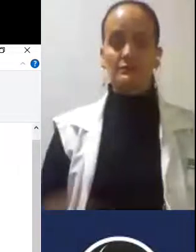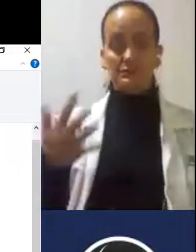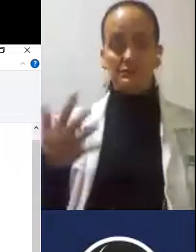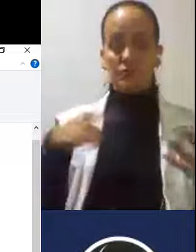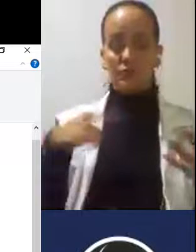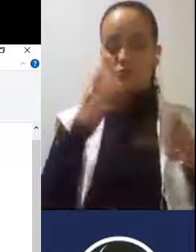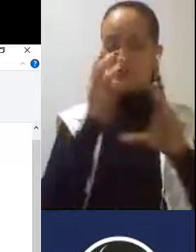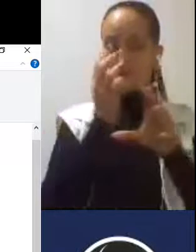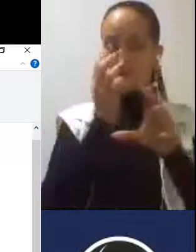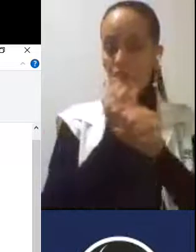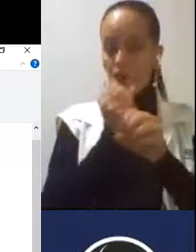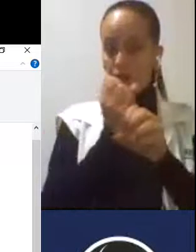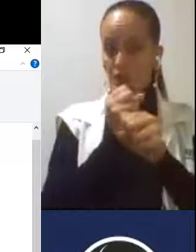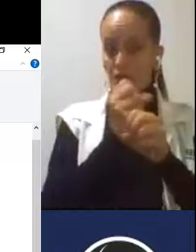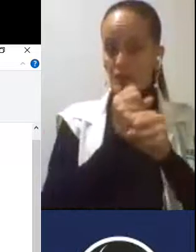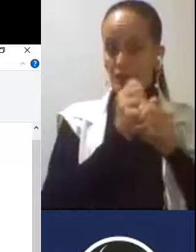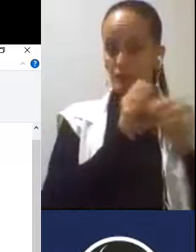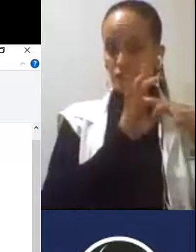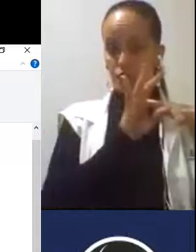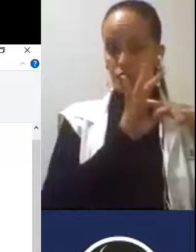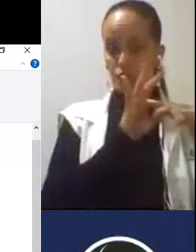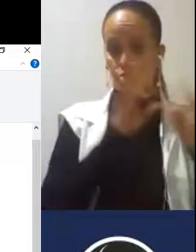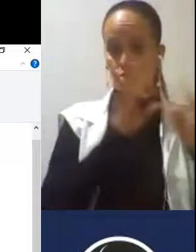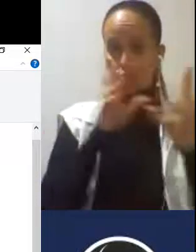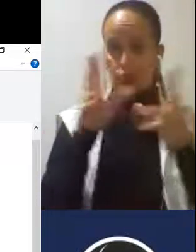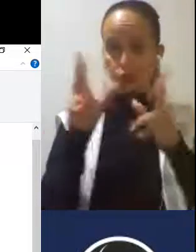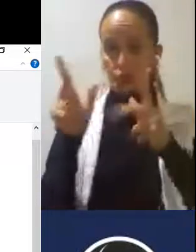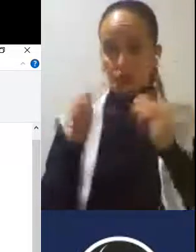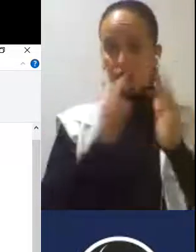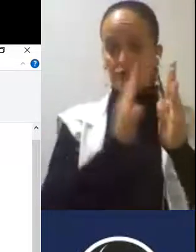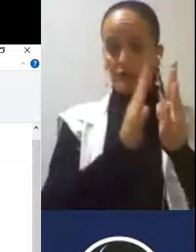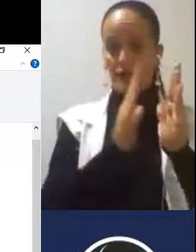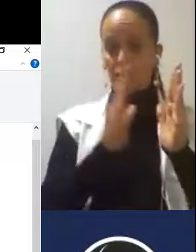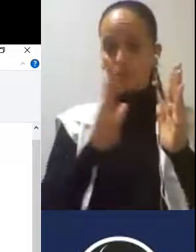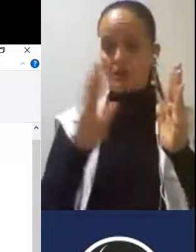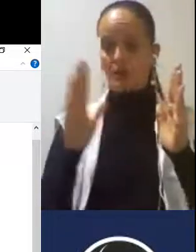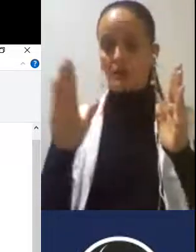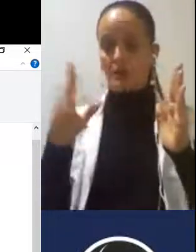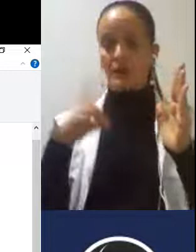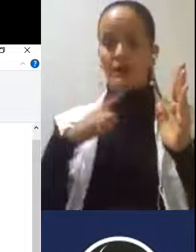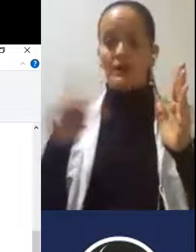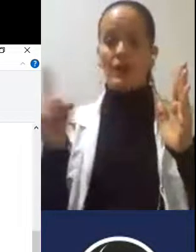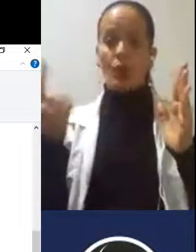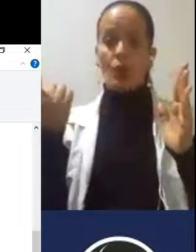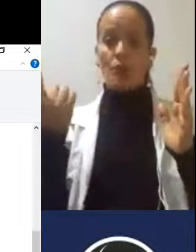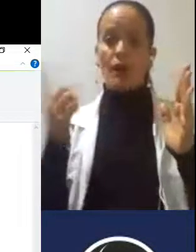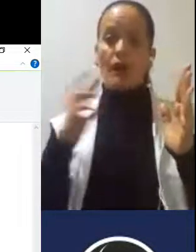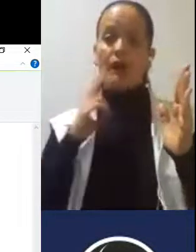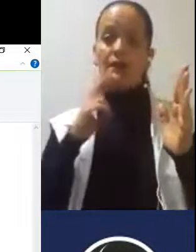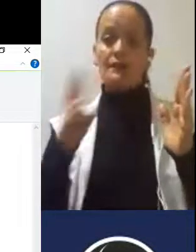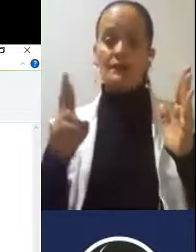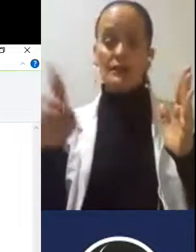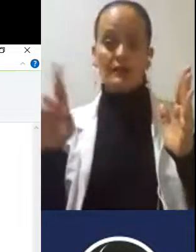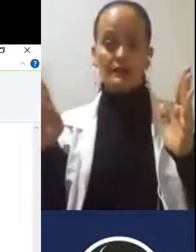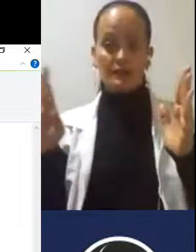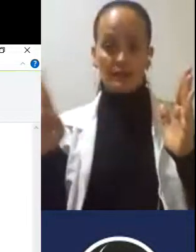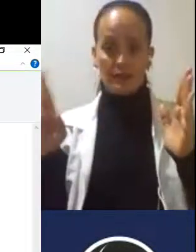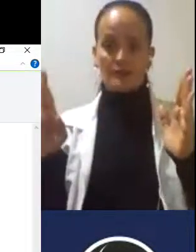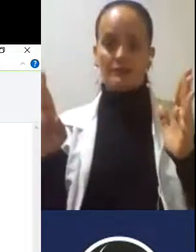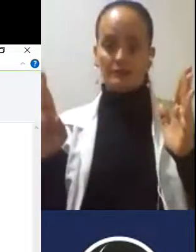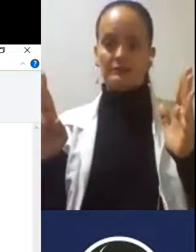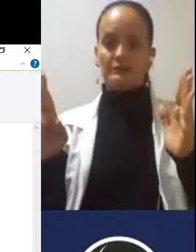resistência equivalente de todo esse ramo aqui, ó, que está em paralelo, a gente vai obter apenas uma resistência, que no nosso caso lá foi de quanto?